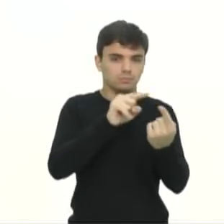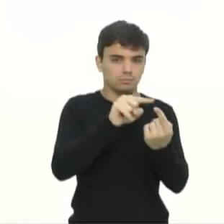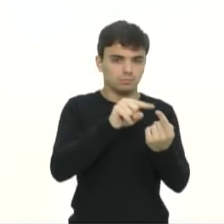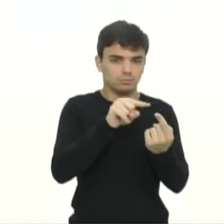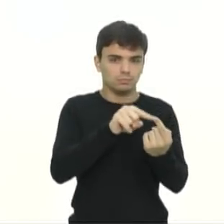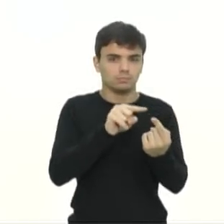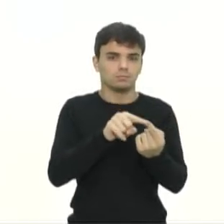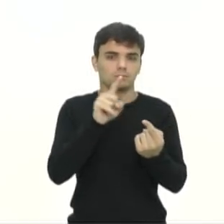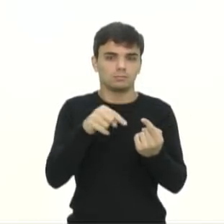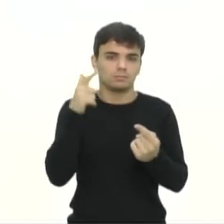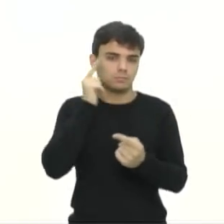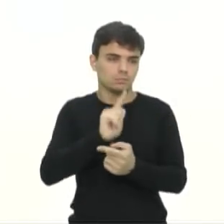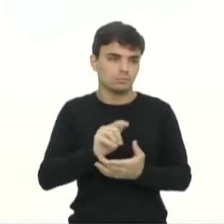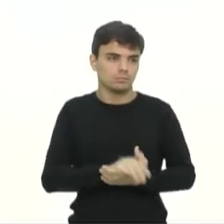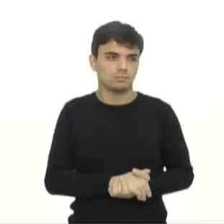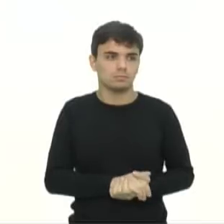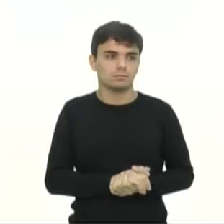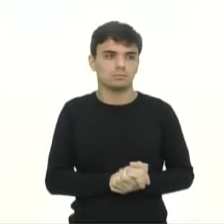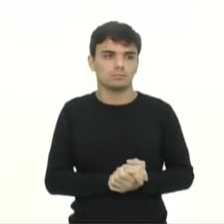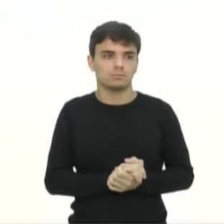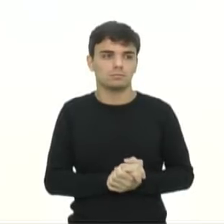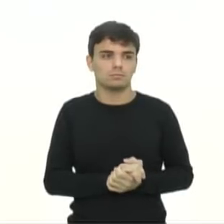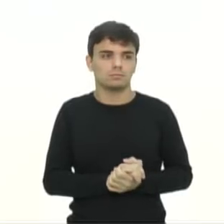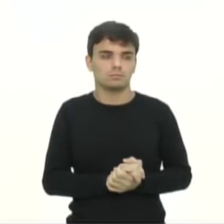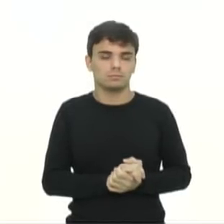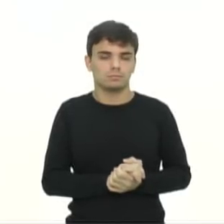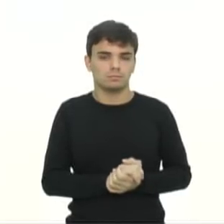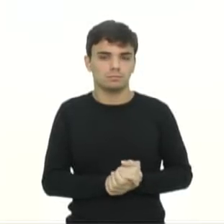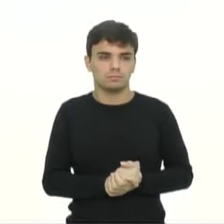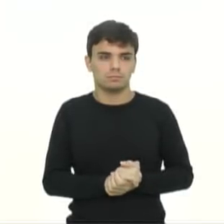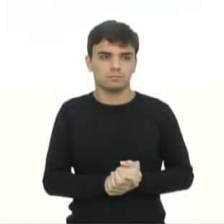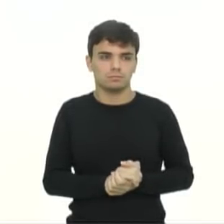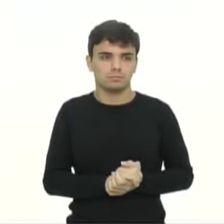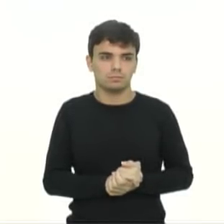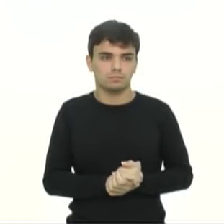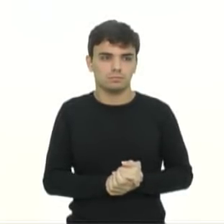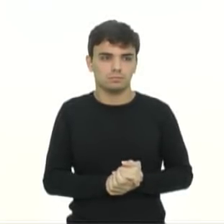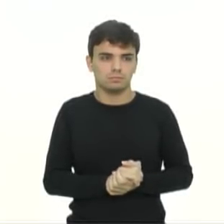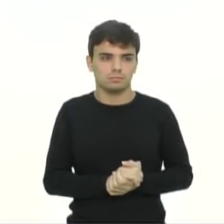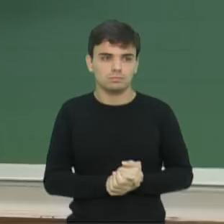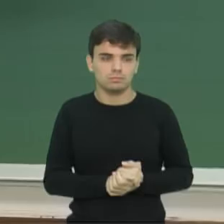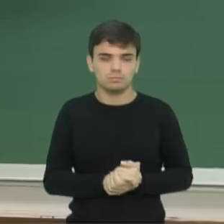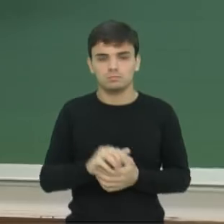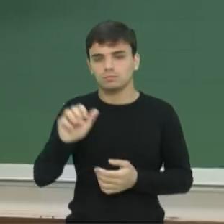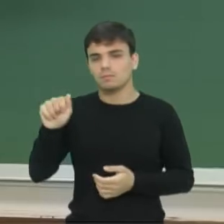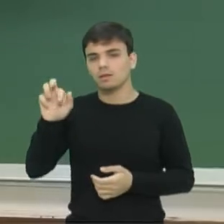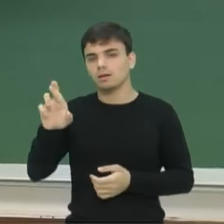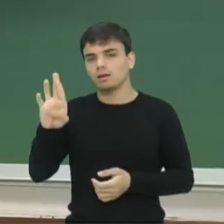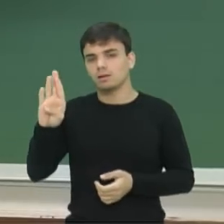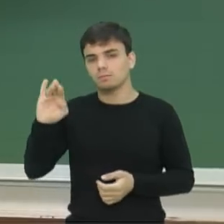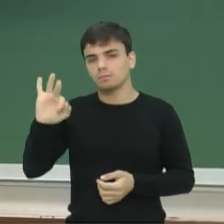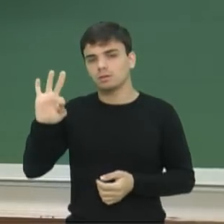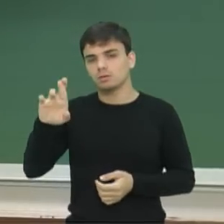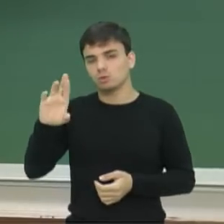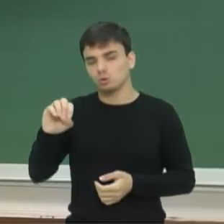que é o vencer, né? Então está retratado dentro dessa animação aqui. E ali o árbitro, que é bastante